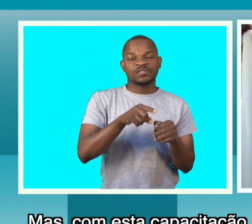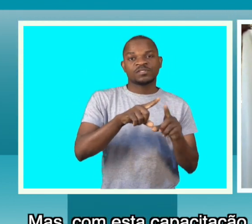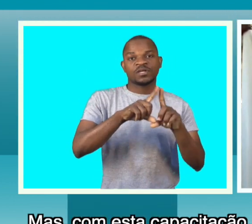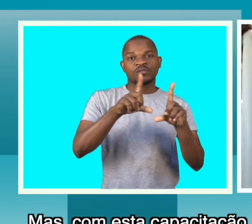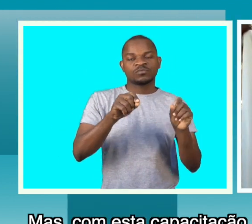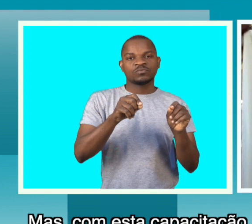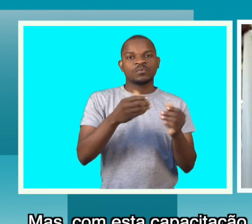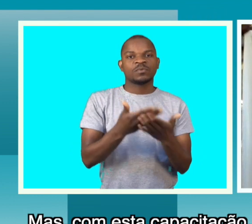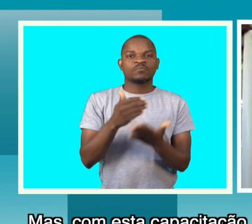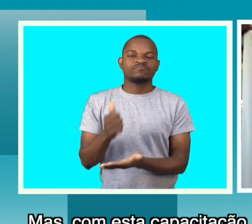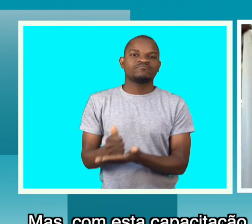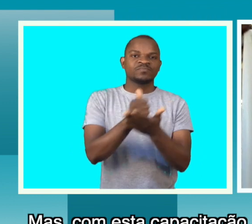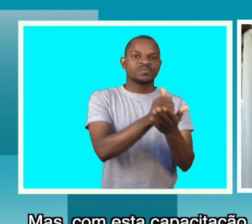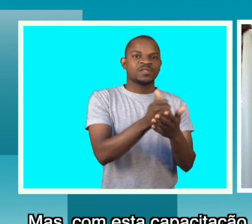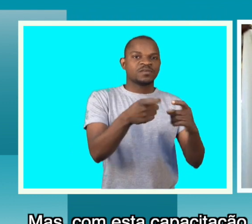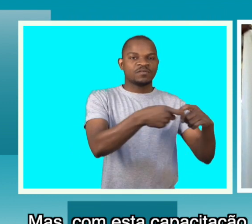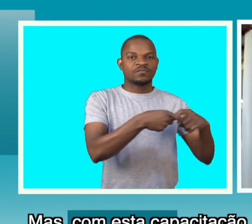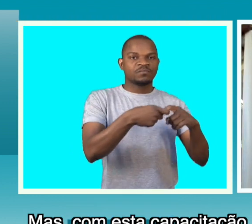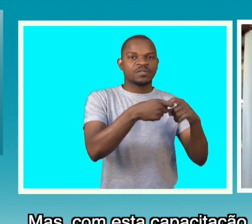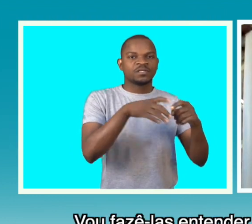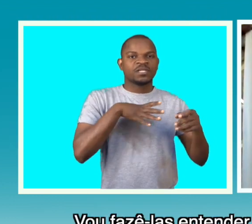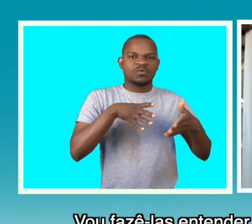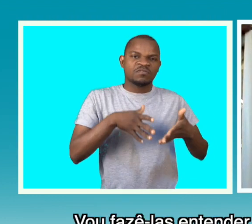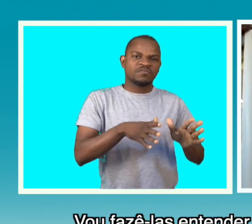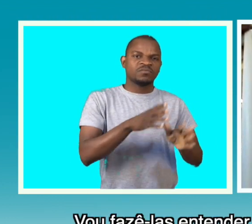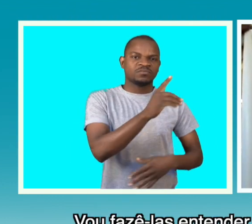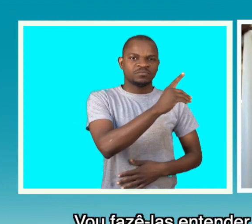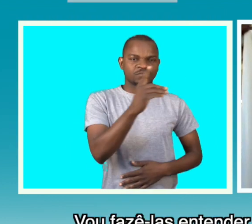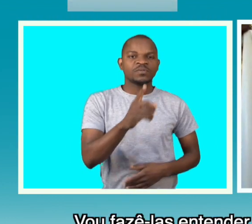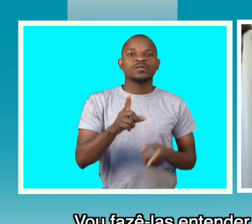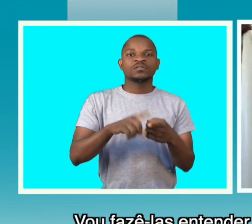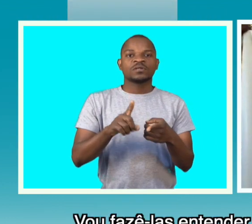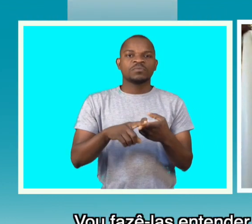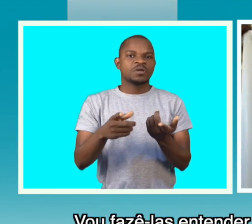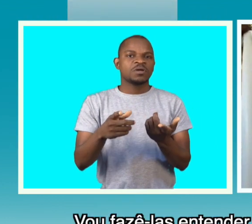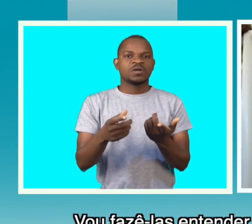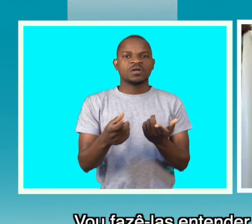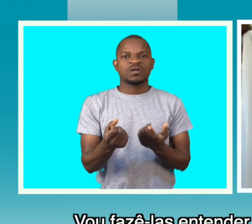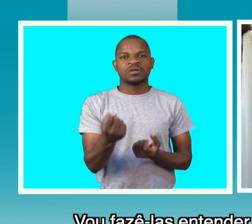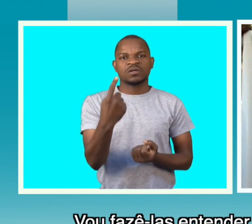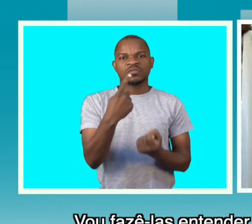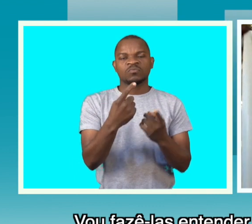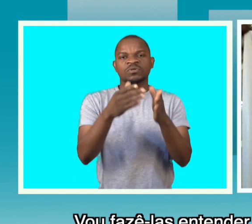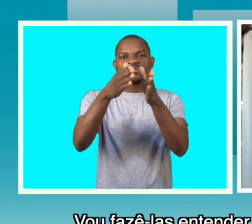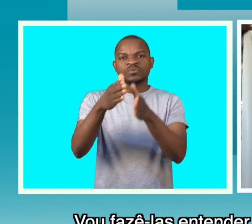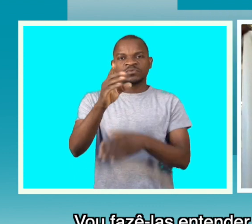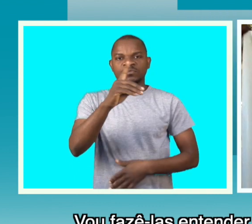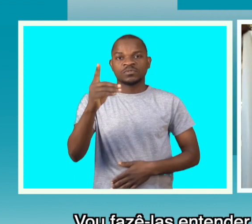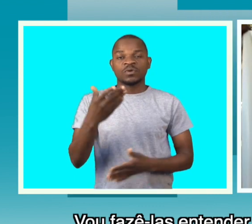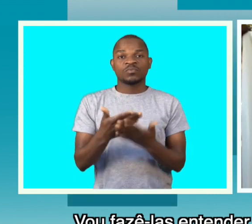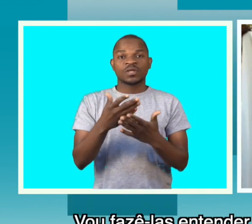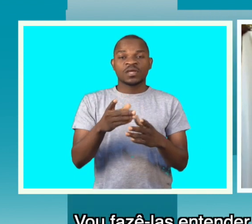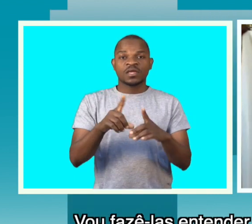para a família que cuidam de pessoas com deficiência. Também aos meus clientes, que o apoio